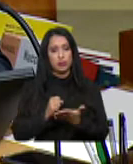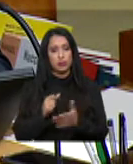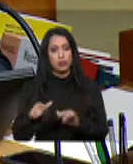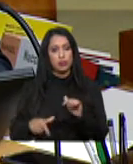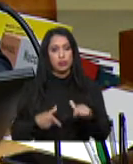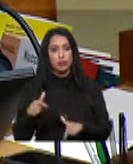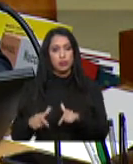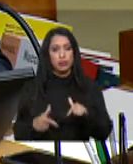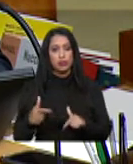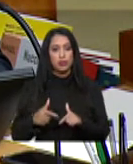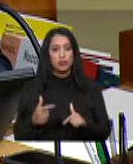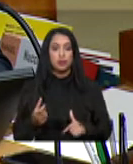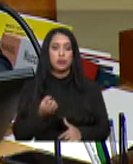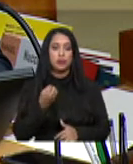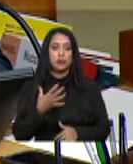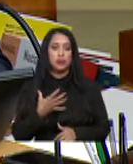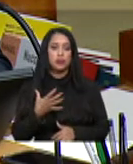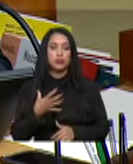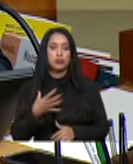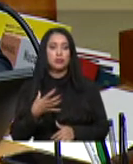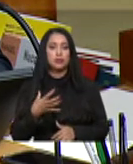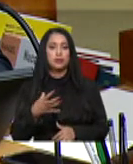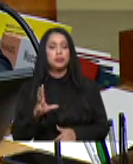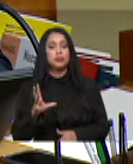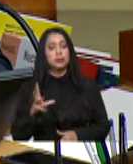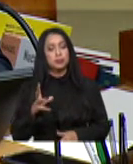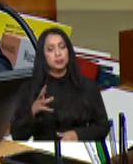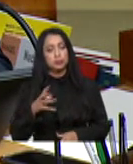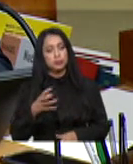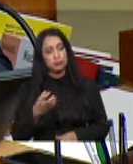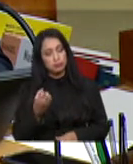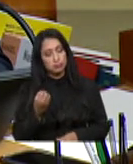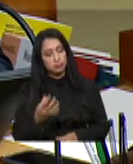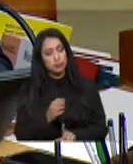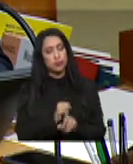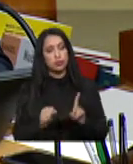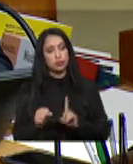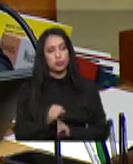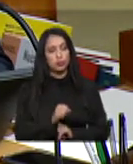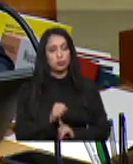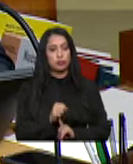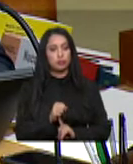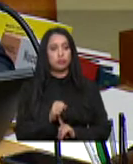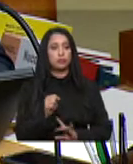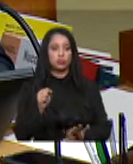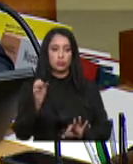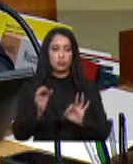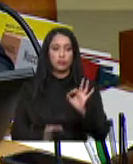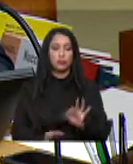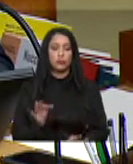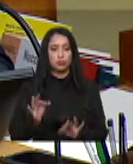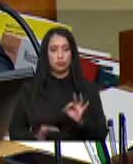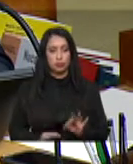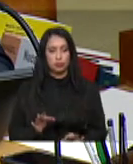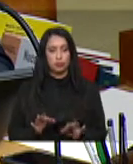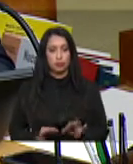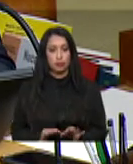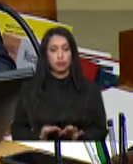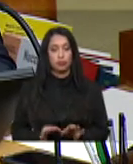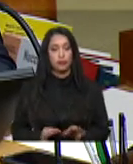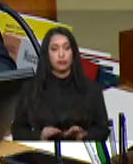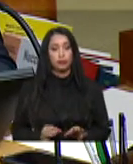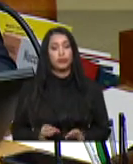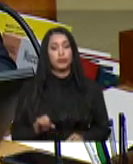objetivo o bem-estar e a justiça sociais. Esse artigo introduz o título